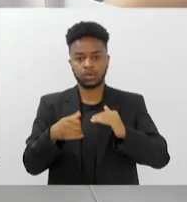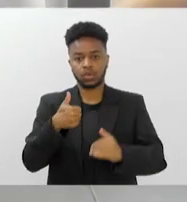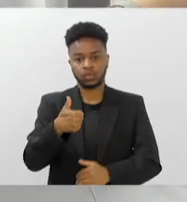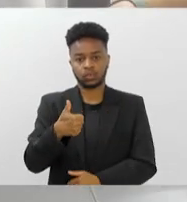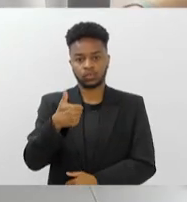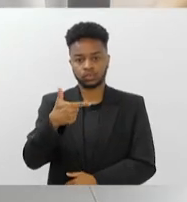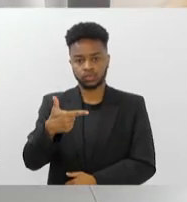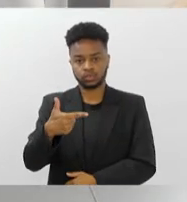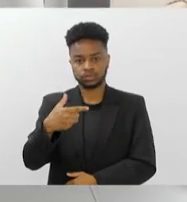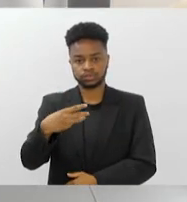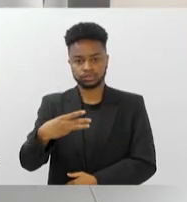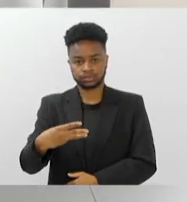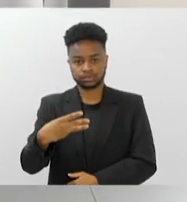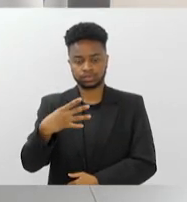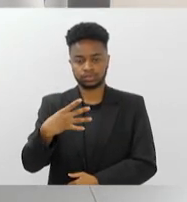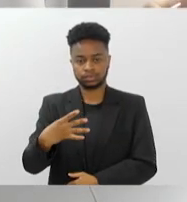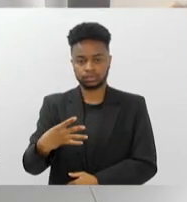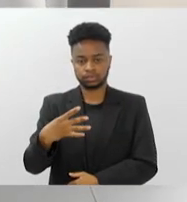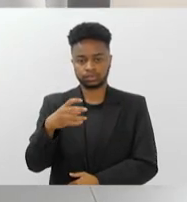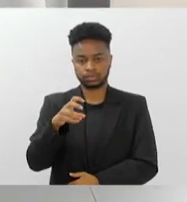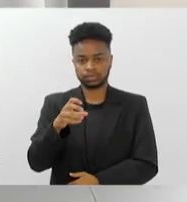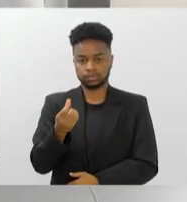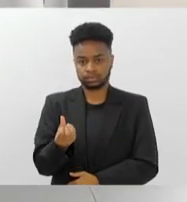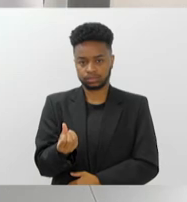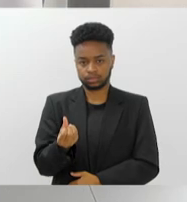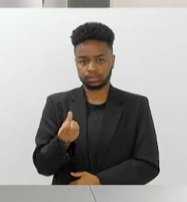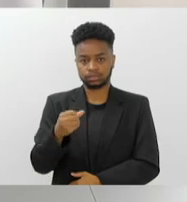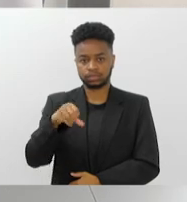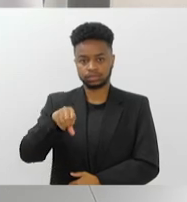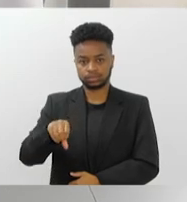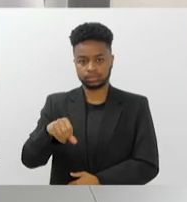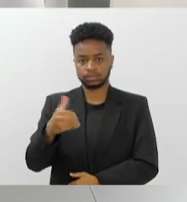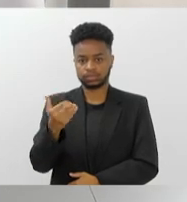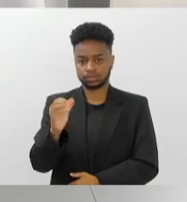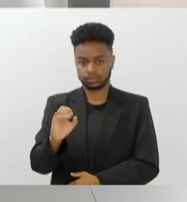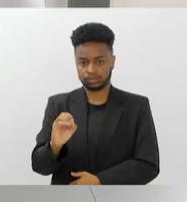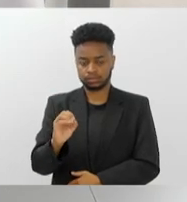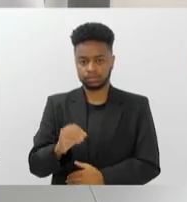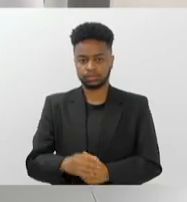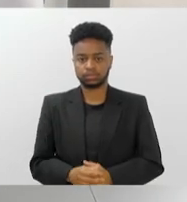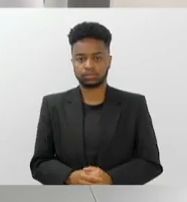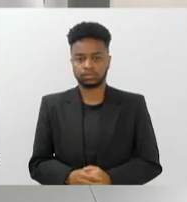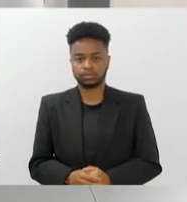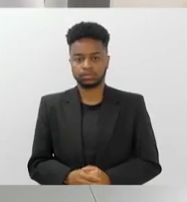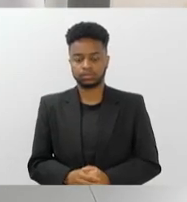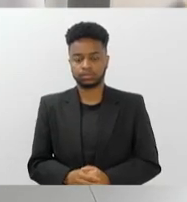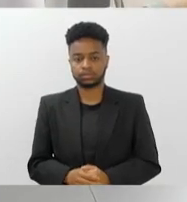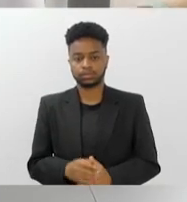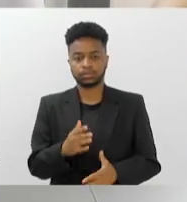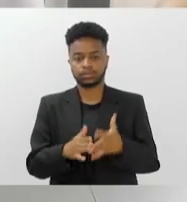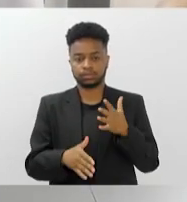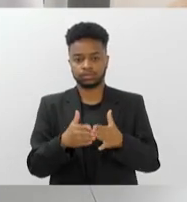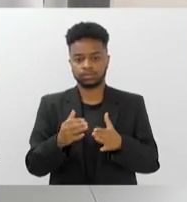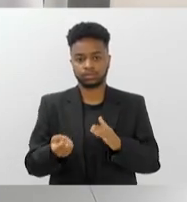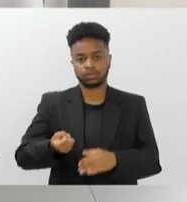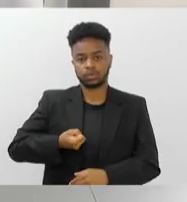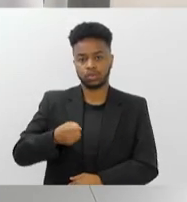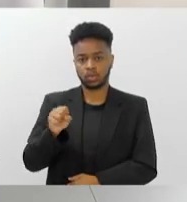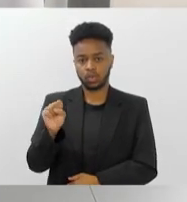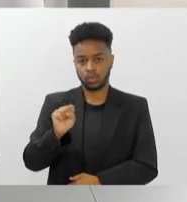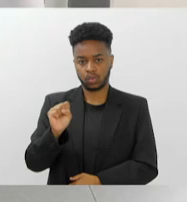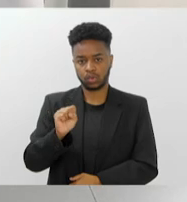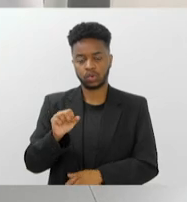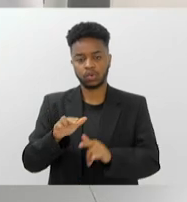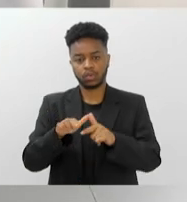2, 3, 4, 6, 9 e 10. Prejudicada a emenda 8